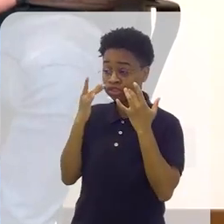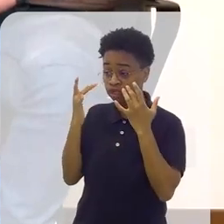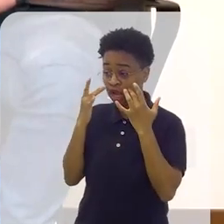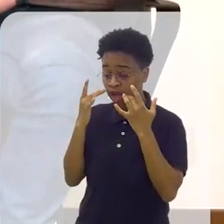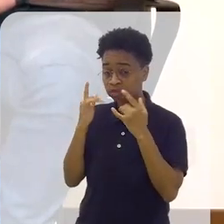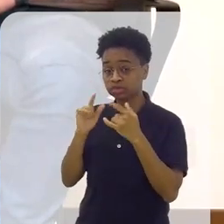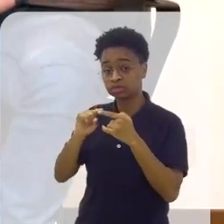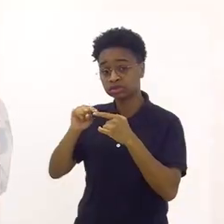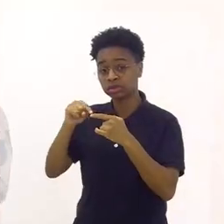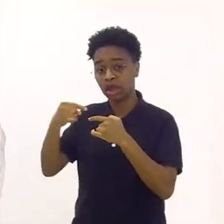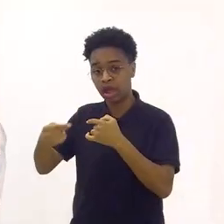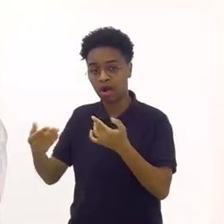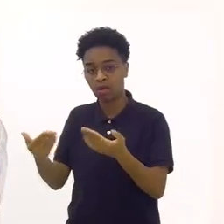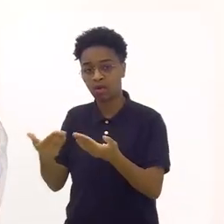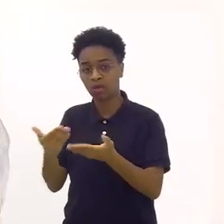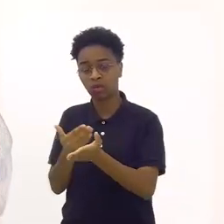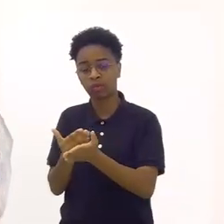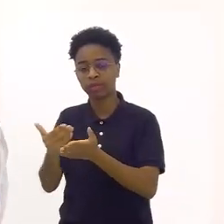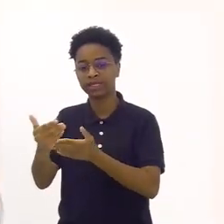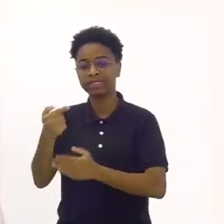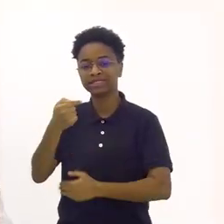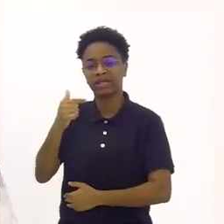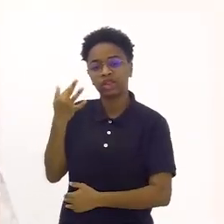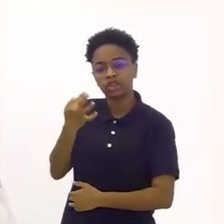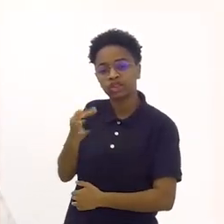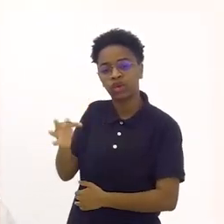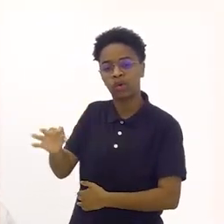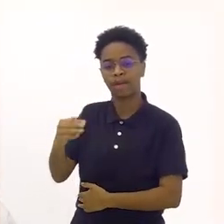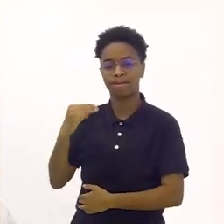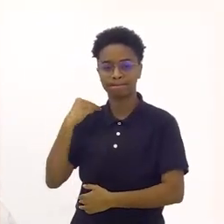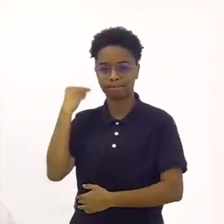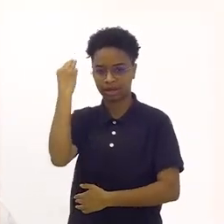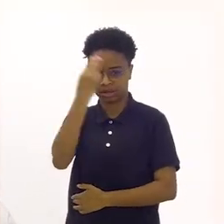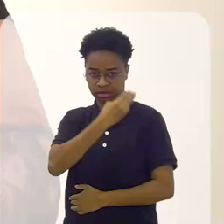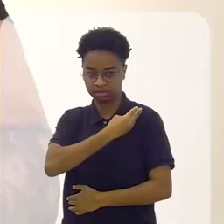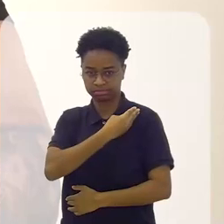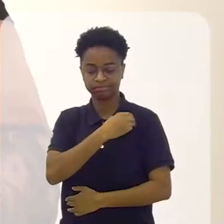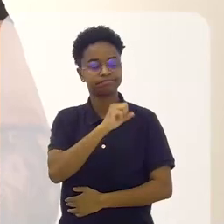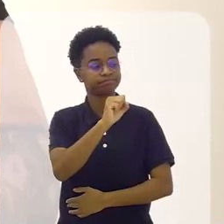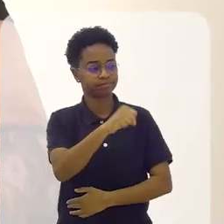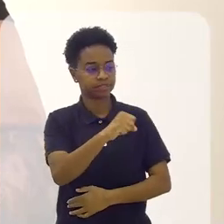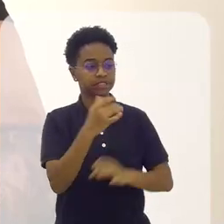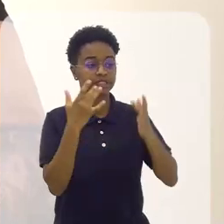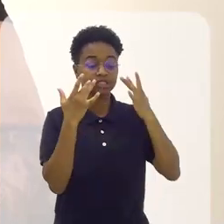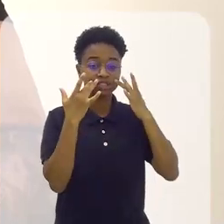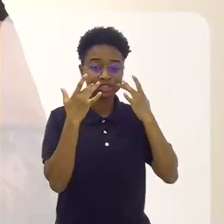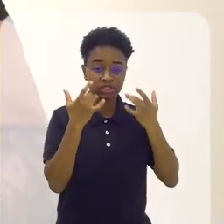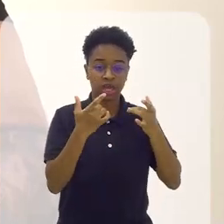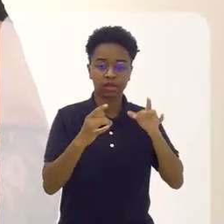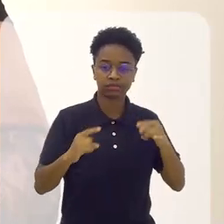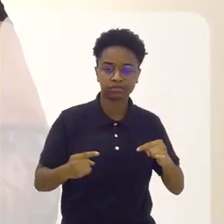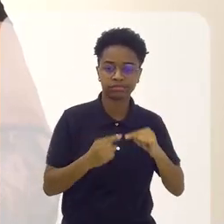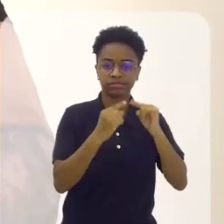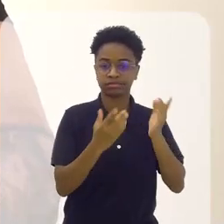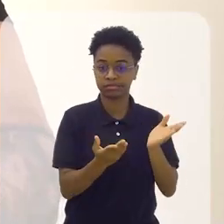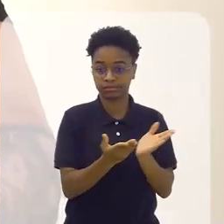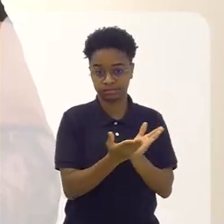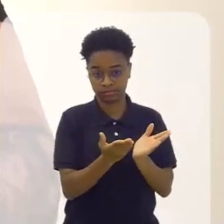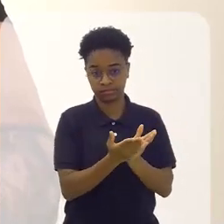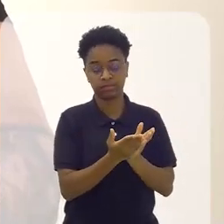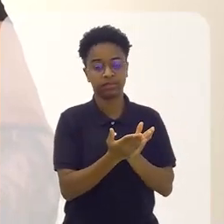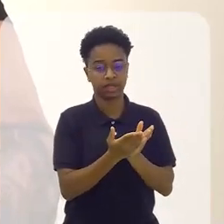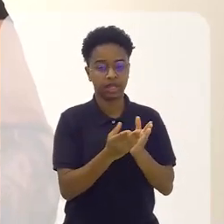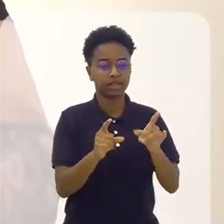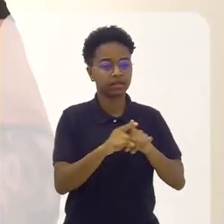dessa peça e entra agora nas Sete Dores de Maria. É uma peça, assim, né, bíblica, né,